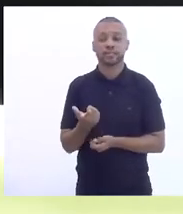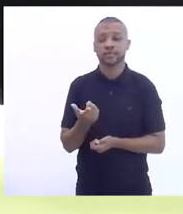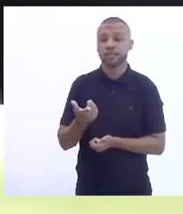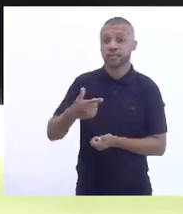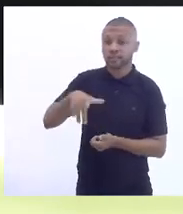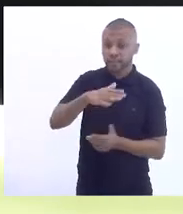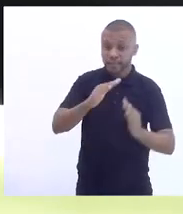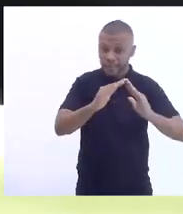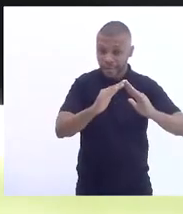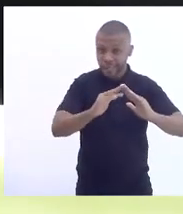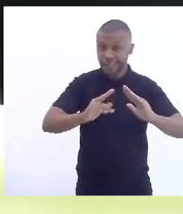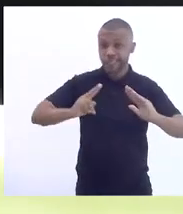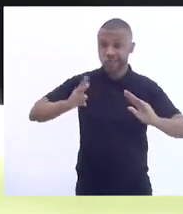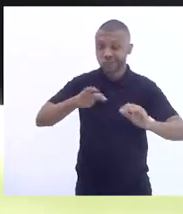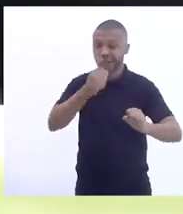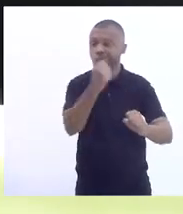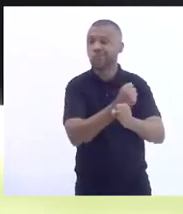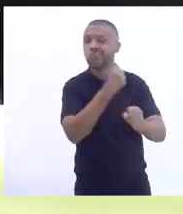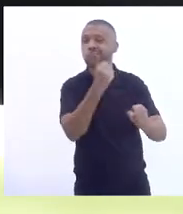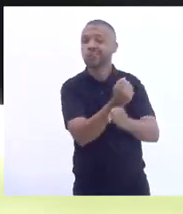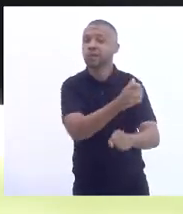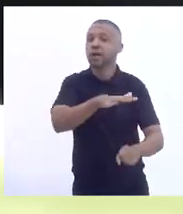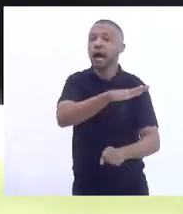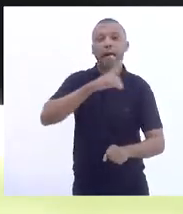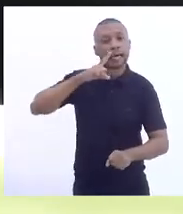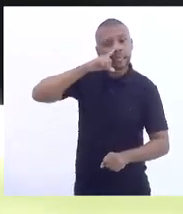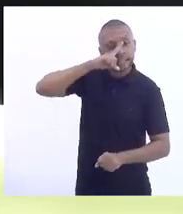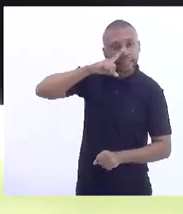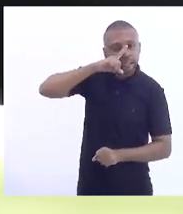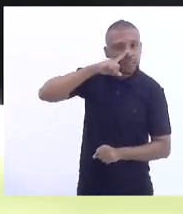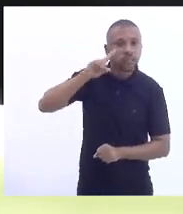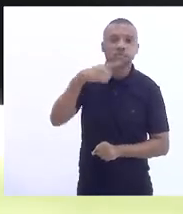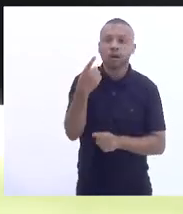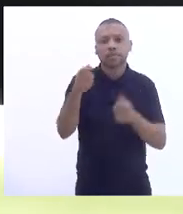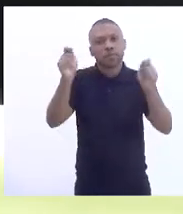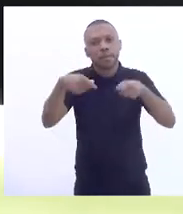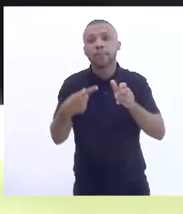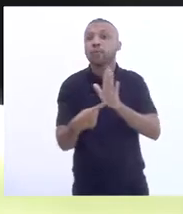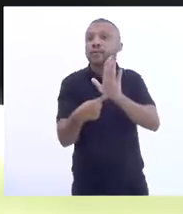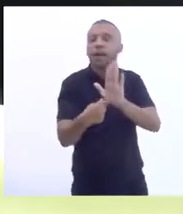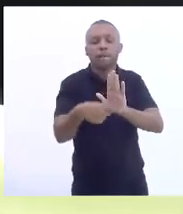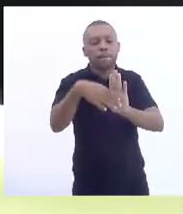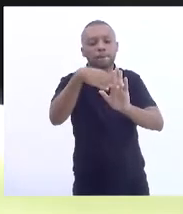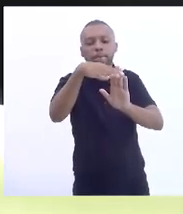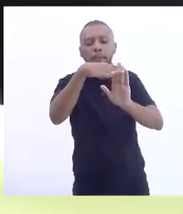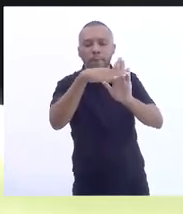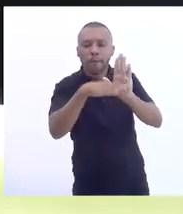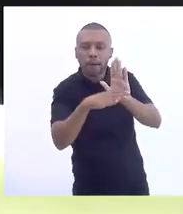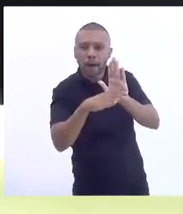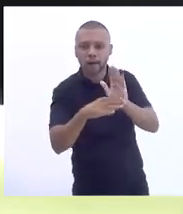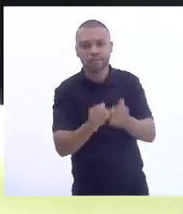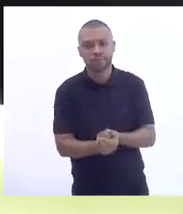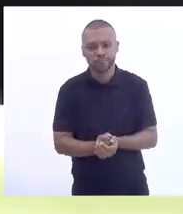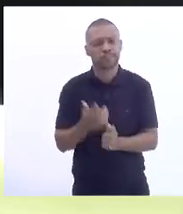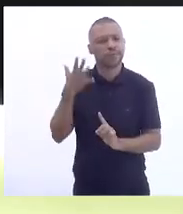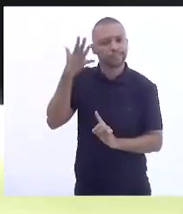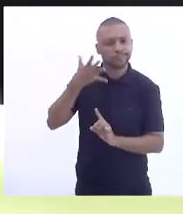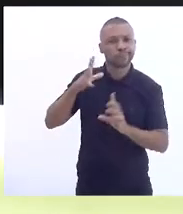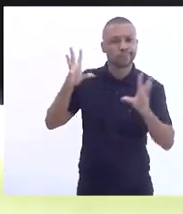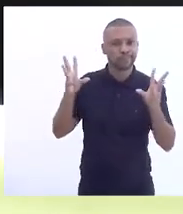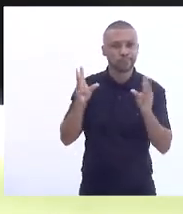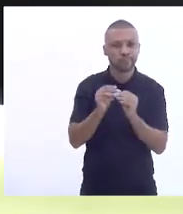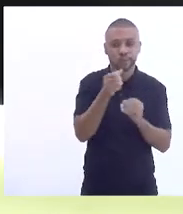estão em área de risco nós podemos é trazer aqui uma lista quando já finalizando a minha fala